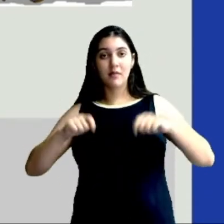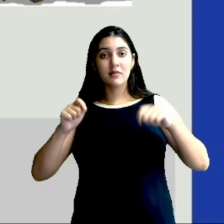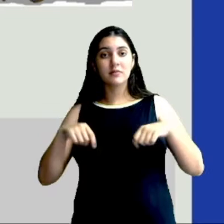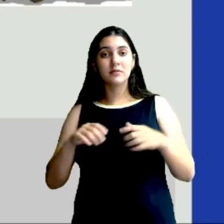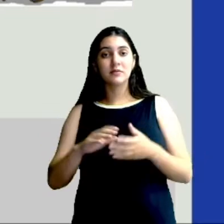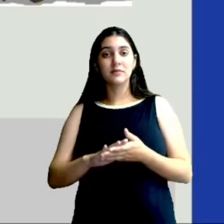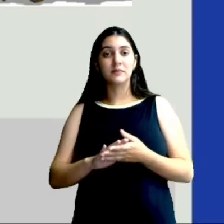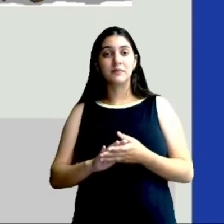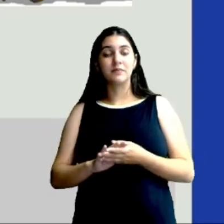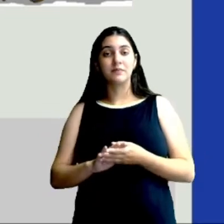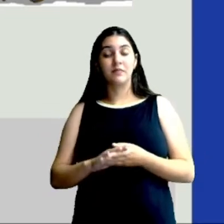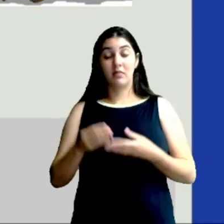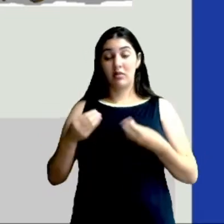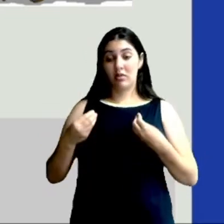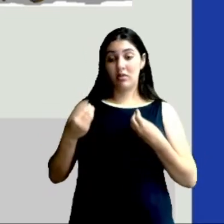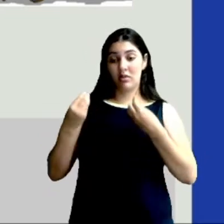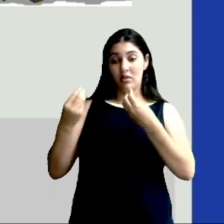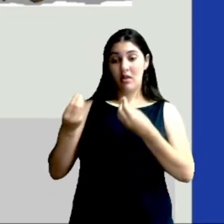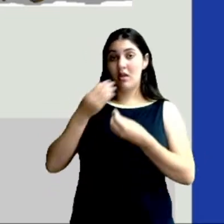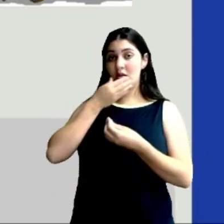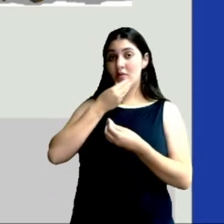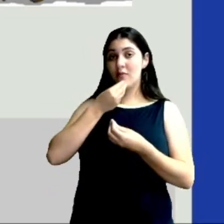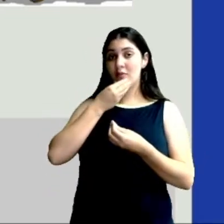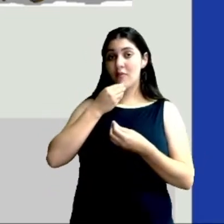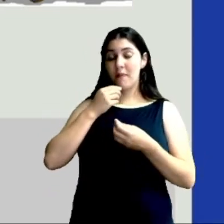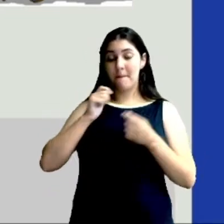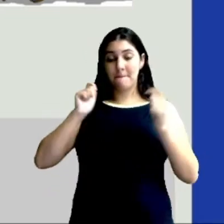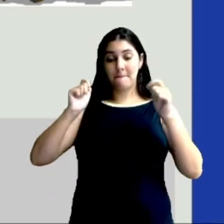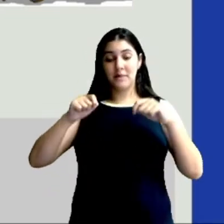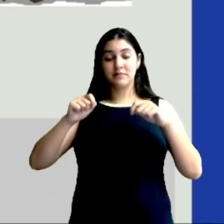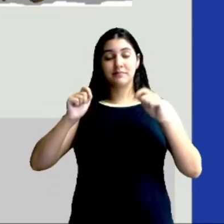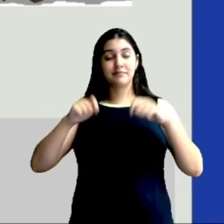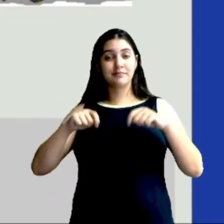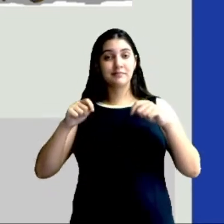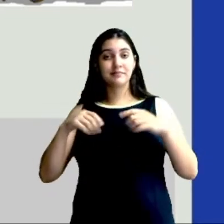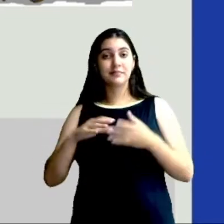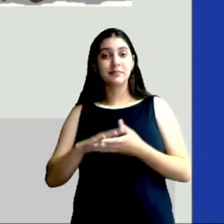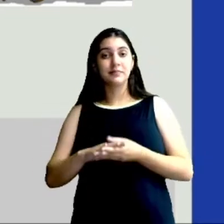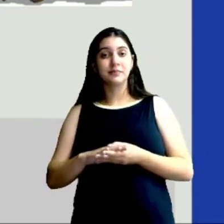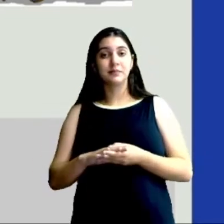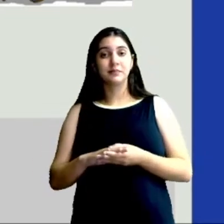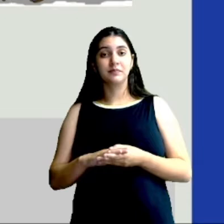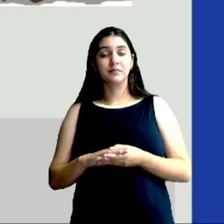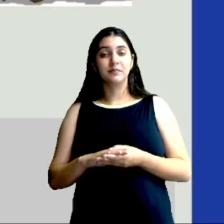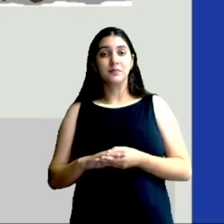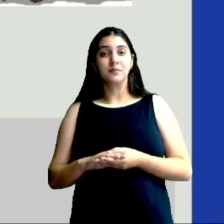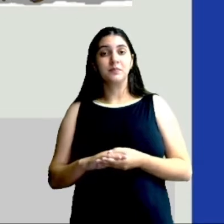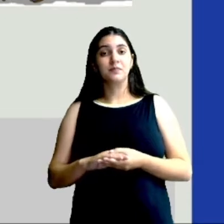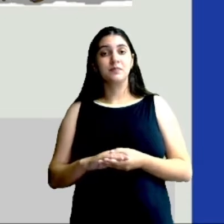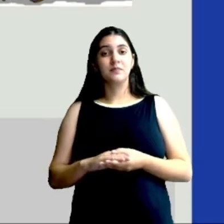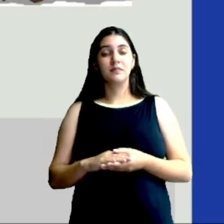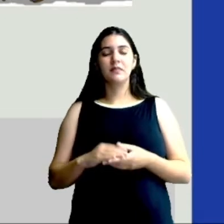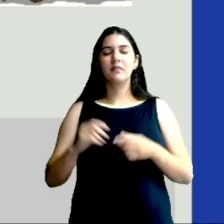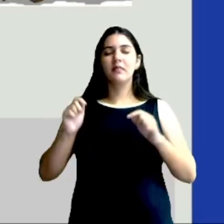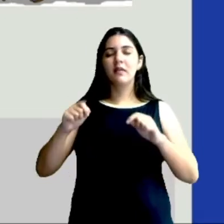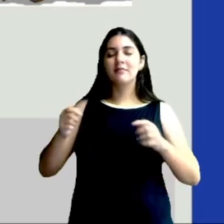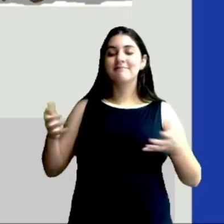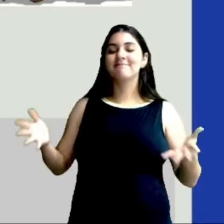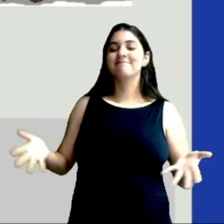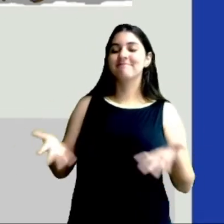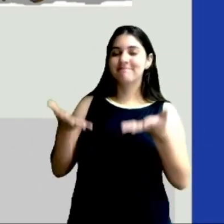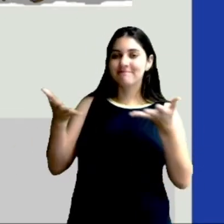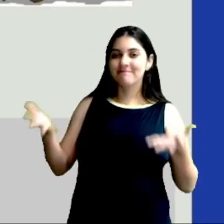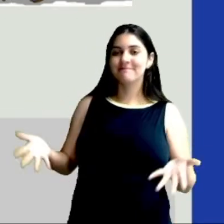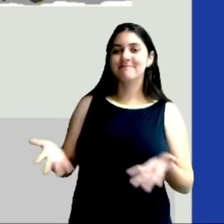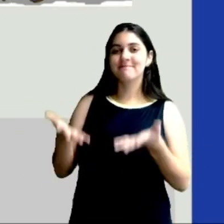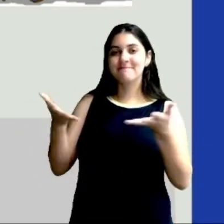possa dar ao homem possibilidades de motivação,